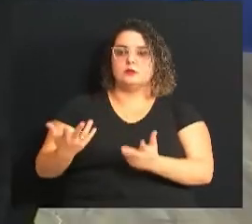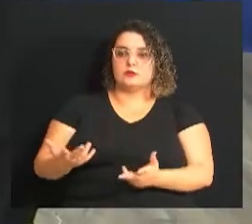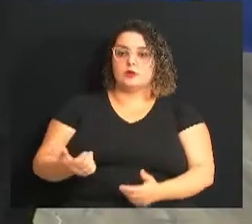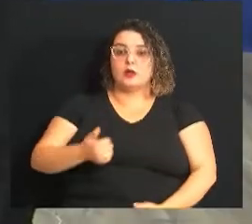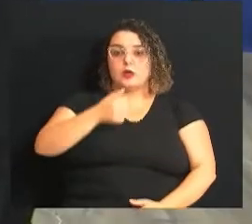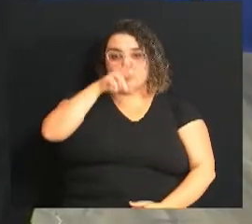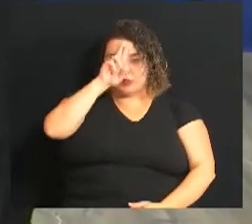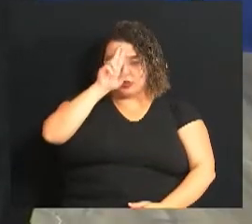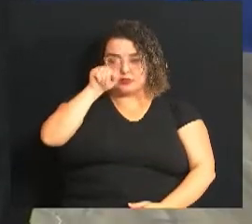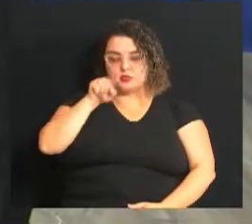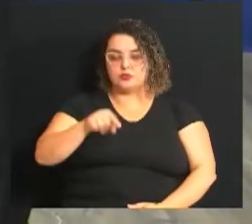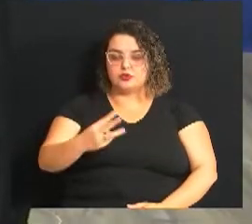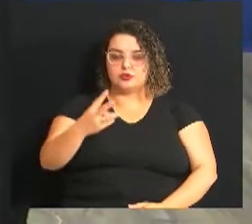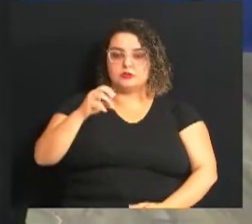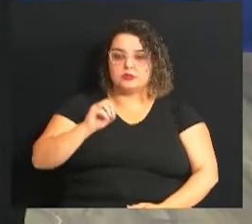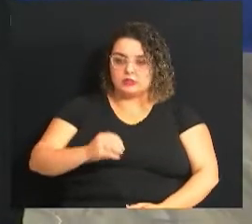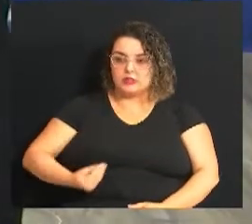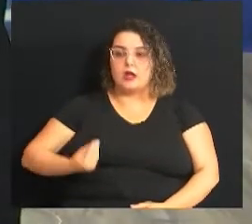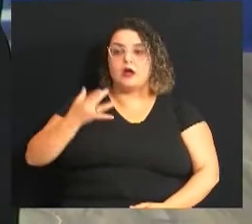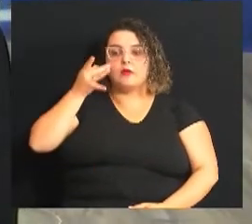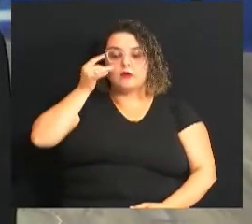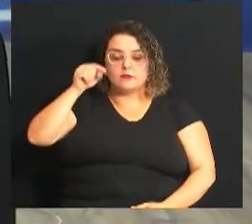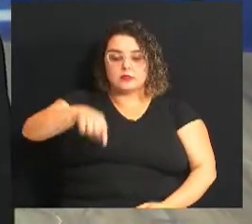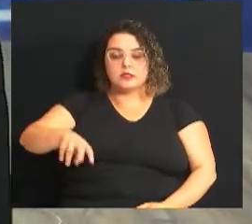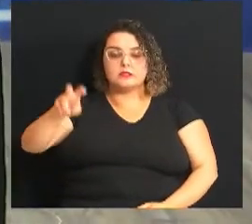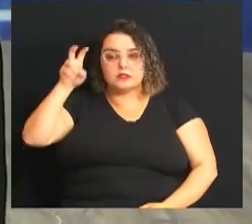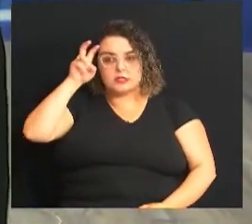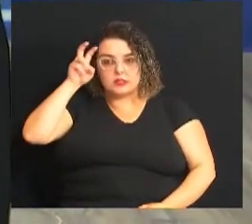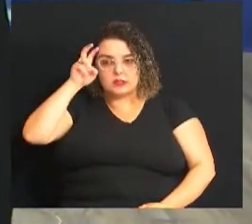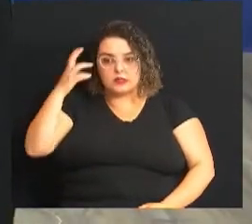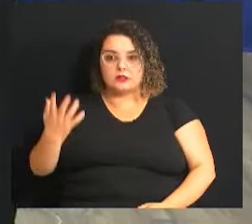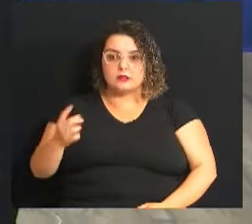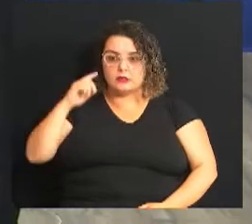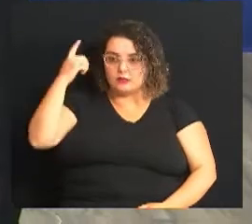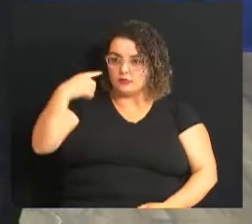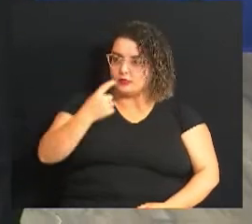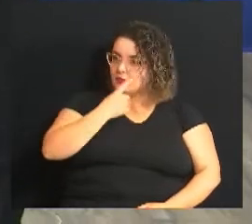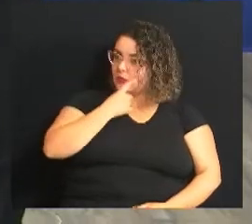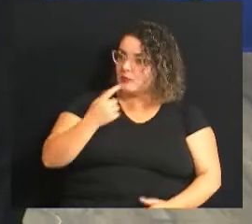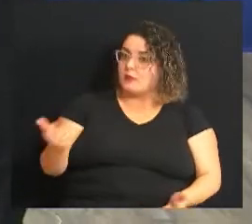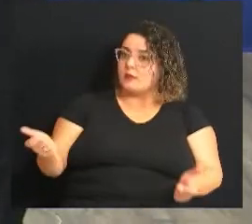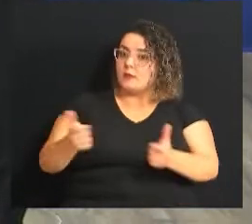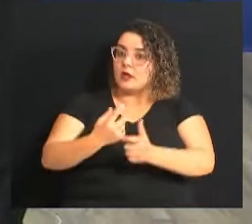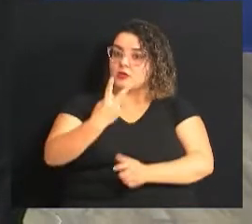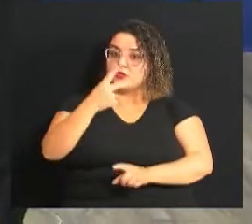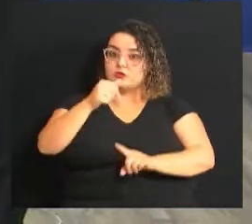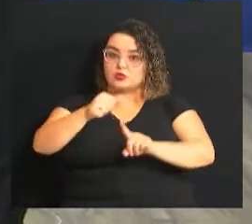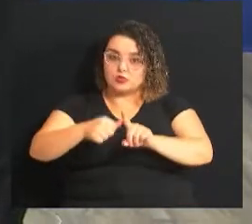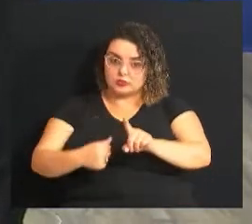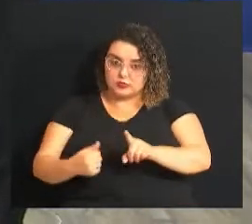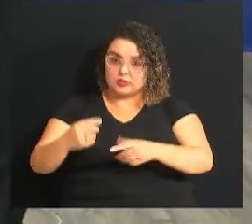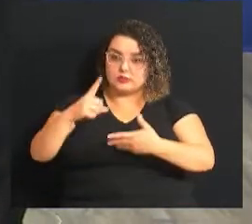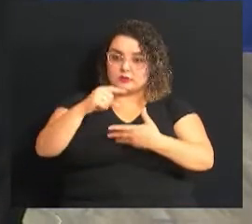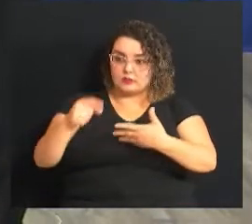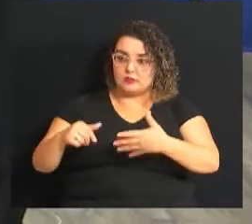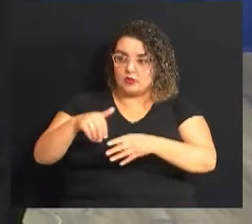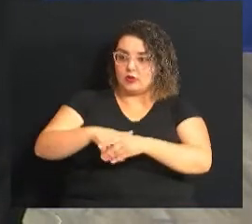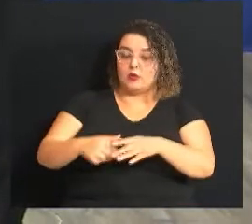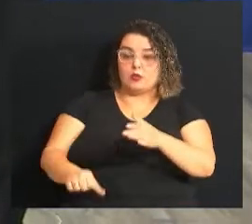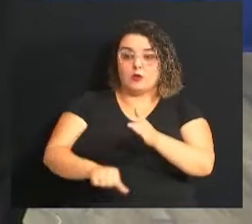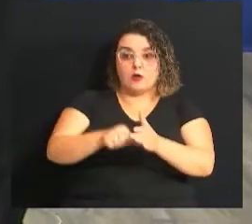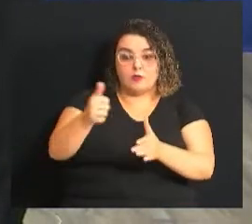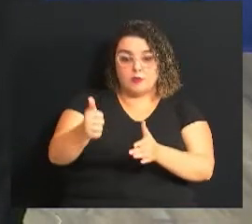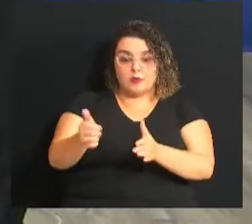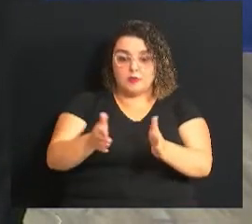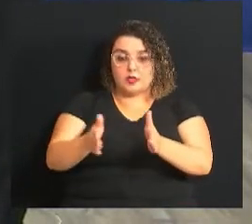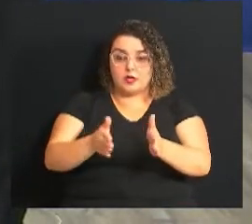12h30, nós estamos ao vivo nesta quinta-feira. Mirna Abreu, menos de 2 meses para as eleições, né? Primeiro turno acontecendo 2